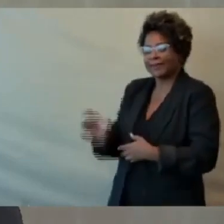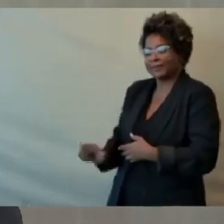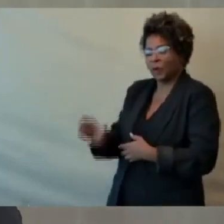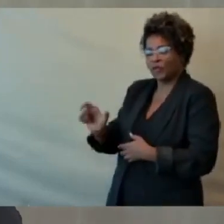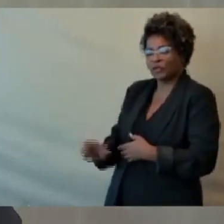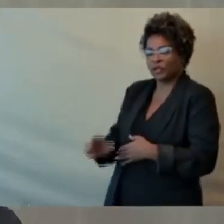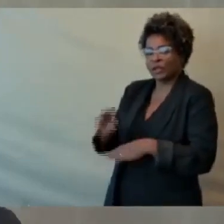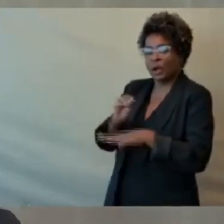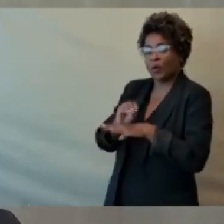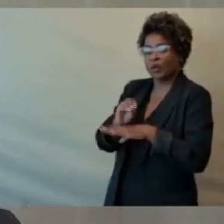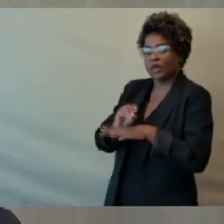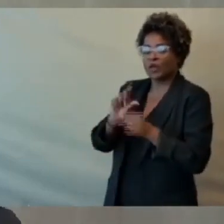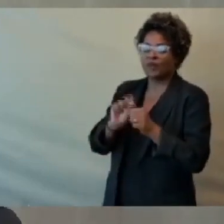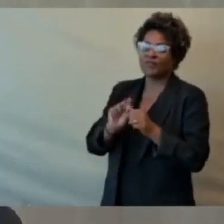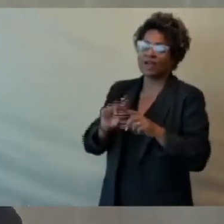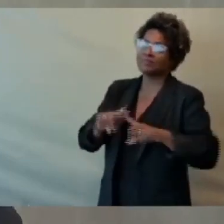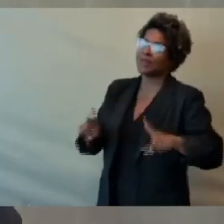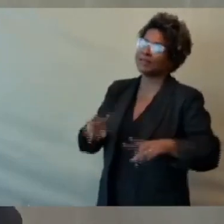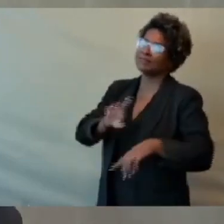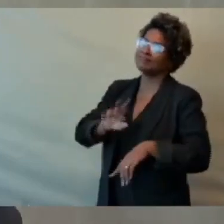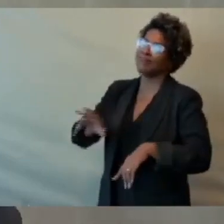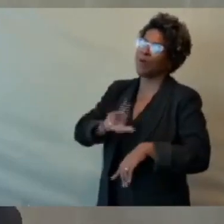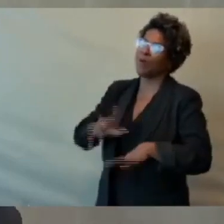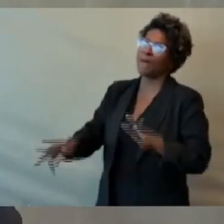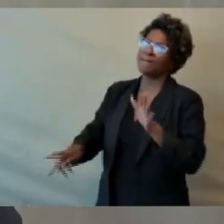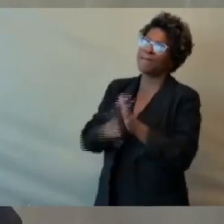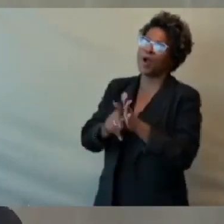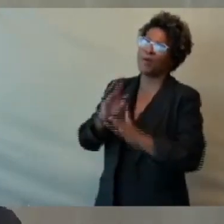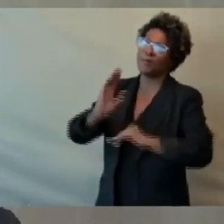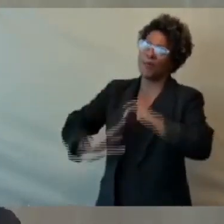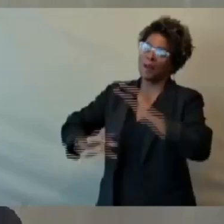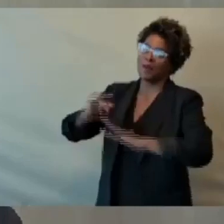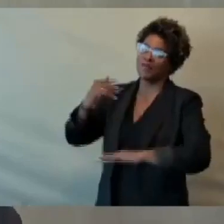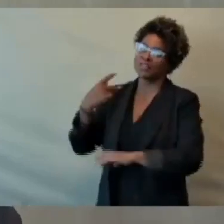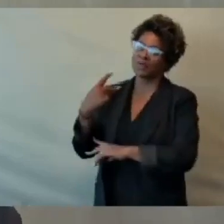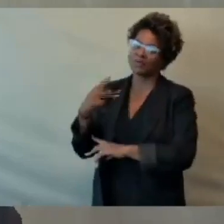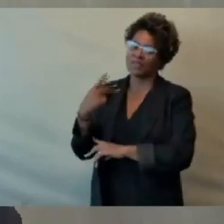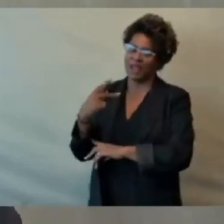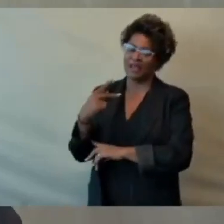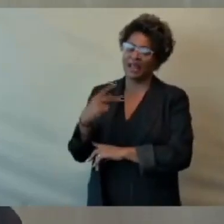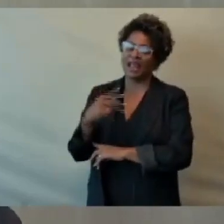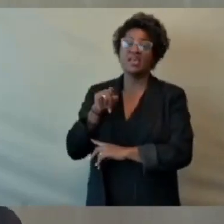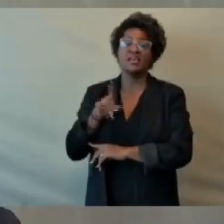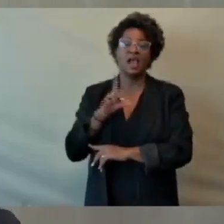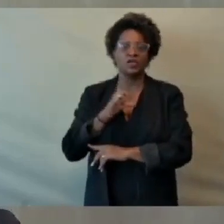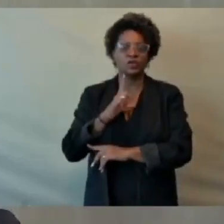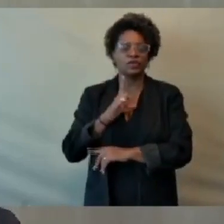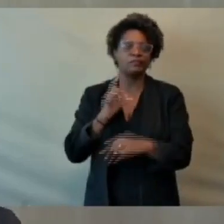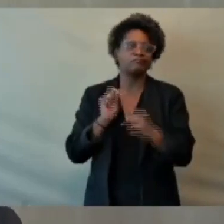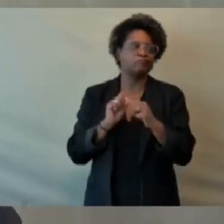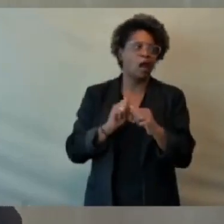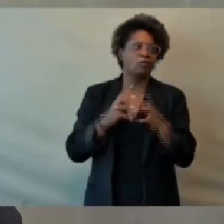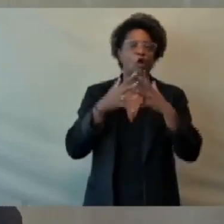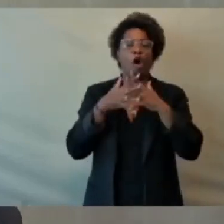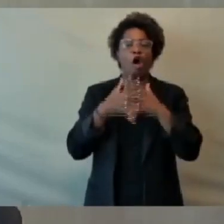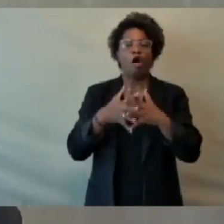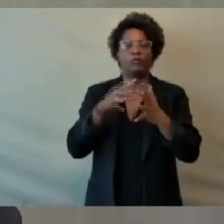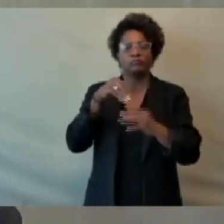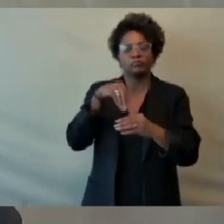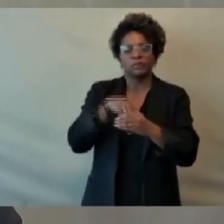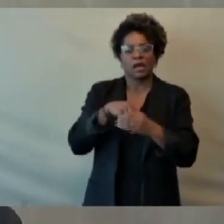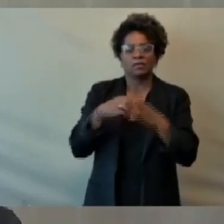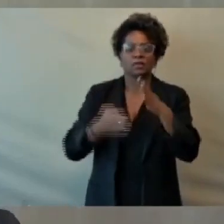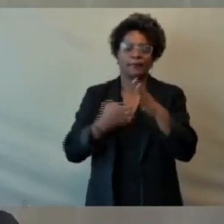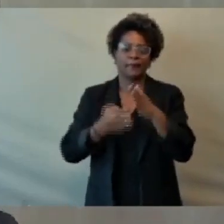trazido polêmicas dentro das empresas. Vamos supor, o cuidador está na residência para cuidar do